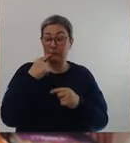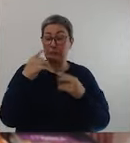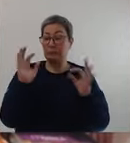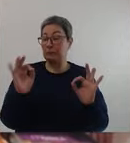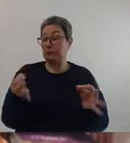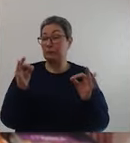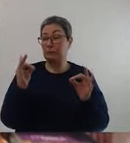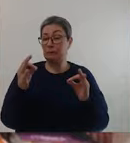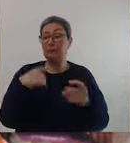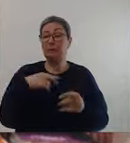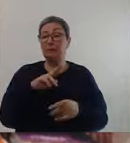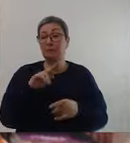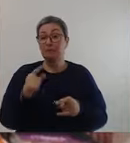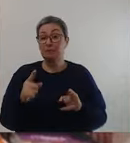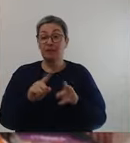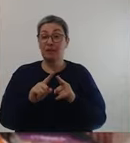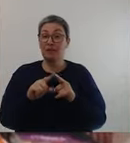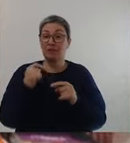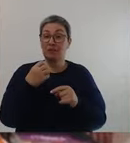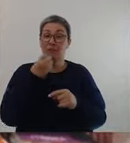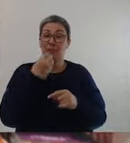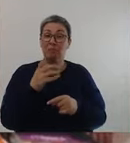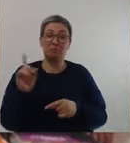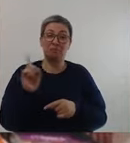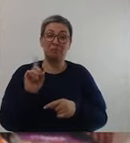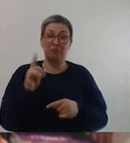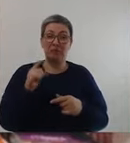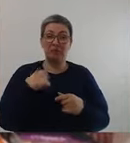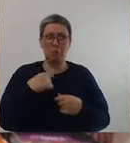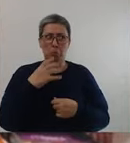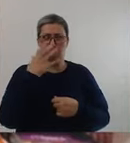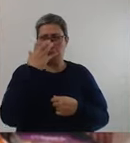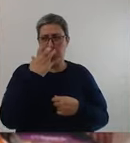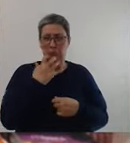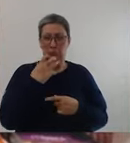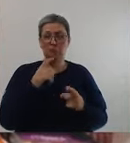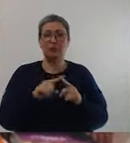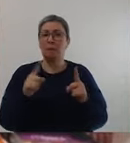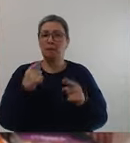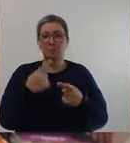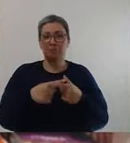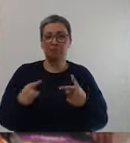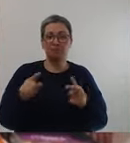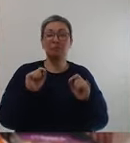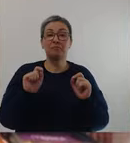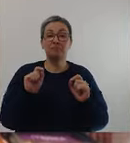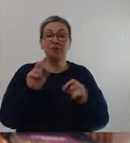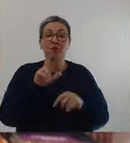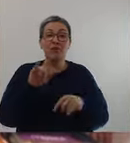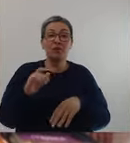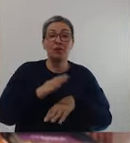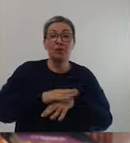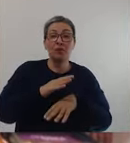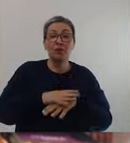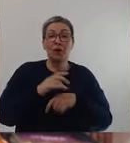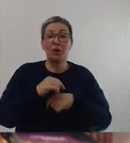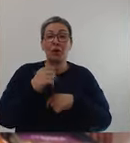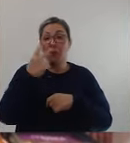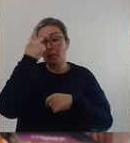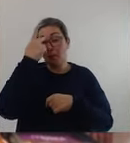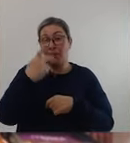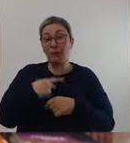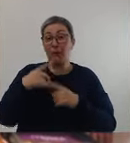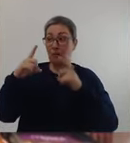RG é horrível, né? Eu também, a gente não fica legal, a gente fica muito sério, né? Pois é, mas não tem problema não. Vamos fazer